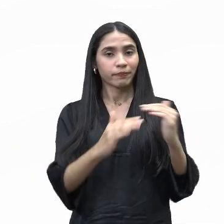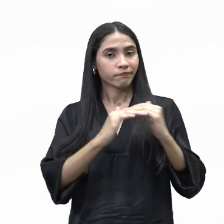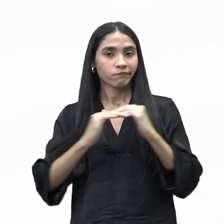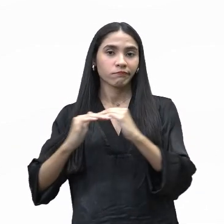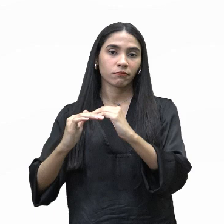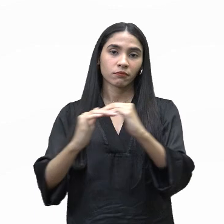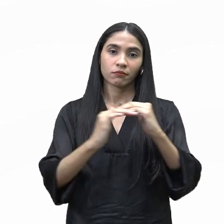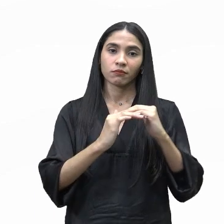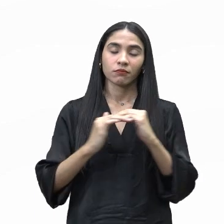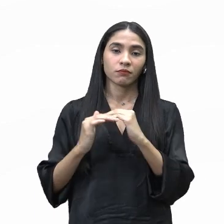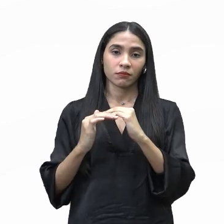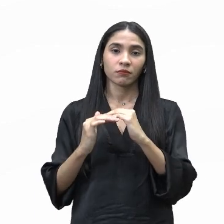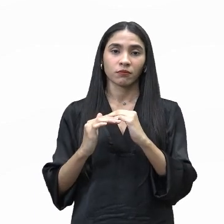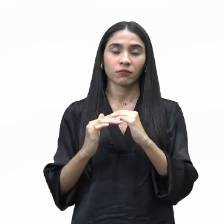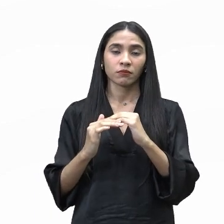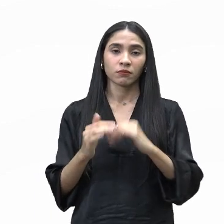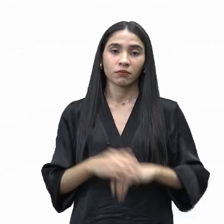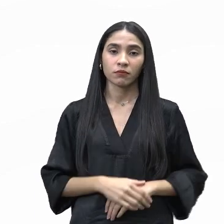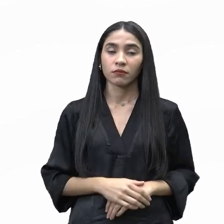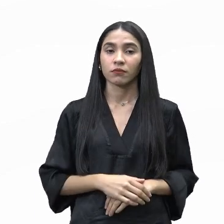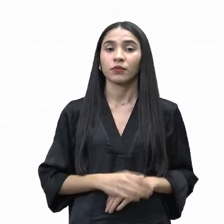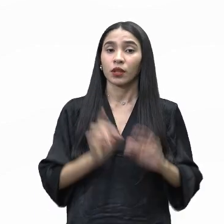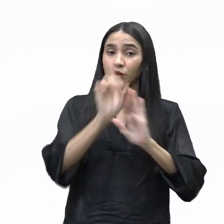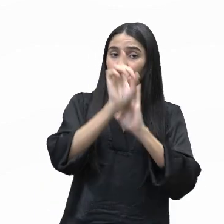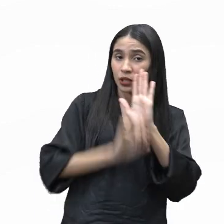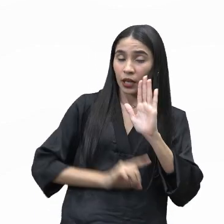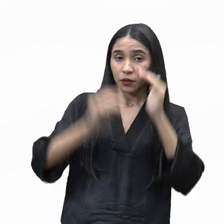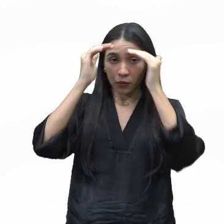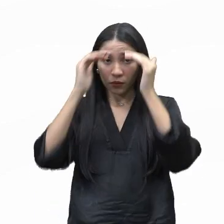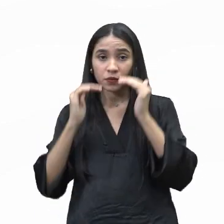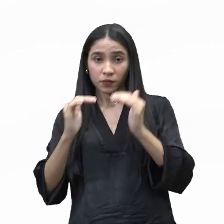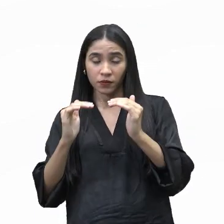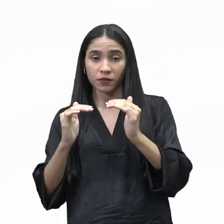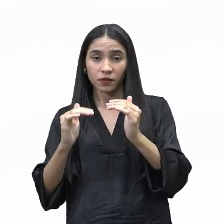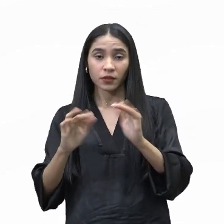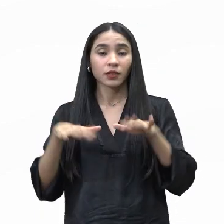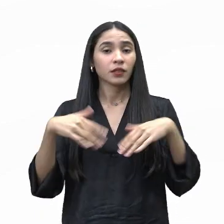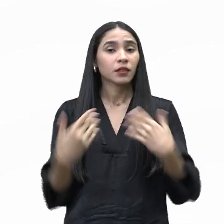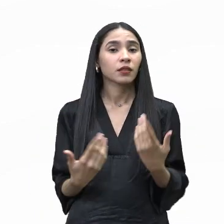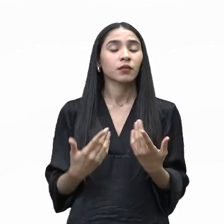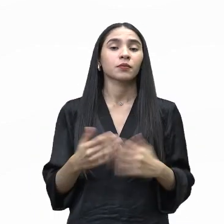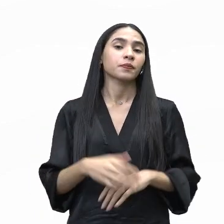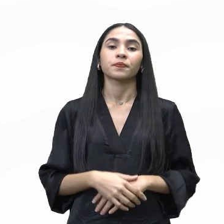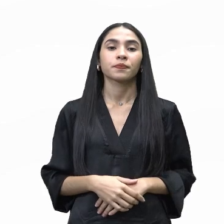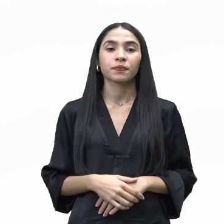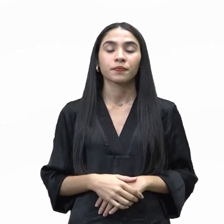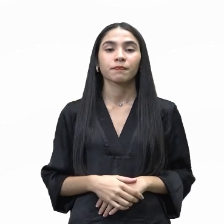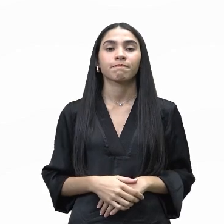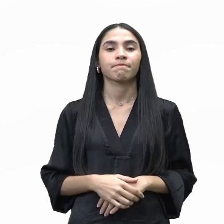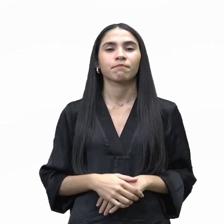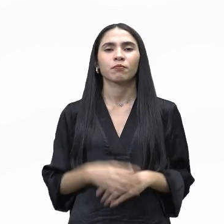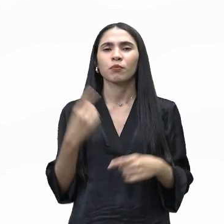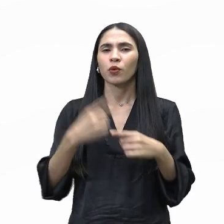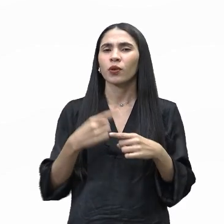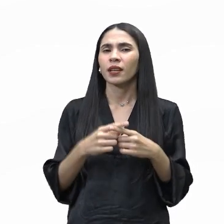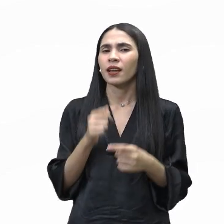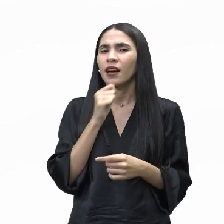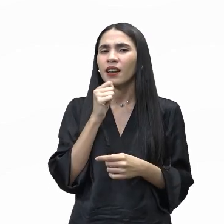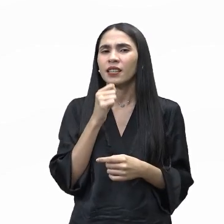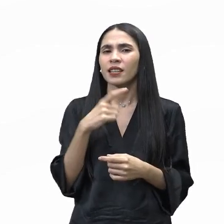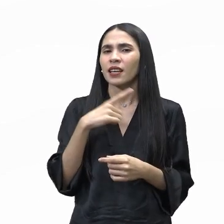né? São iguais em dignidades e direitos. Então, por que essa